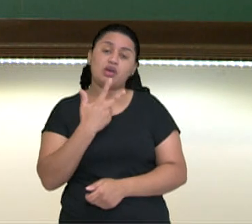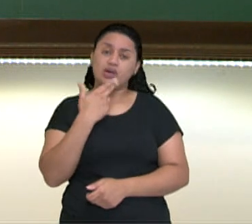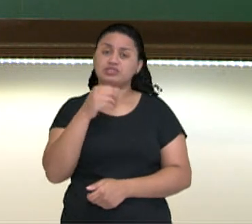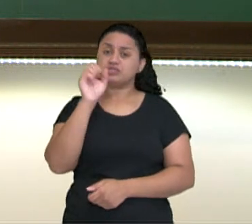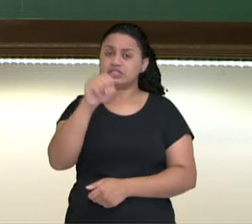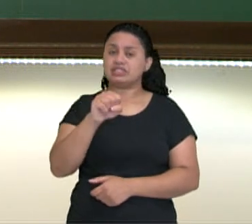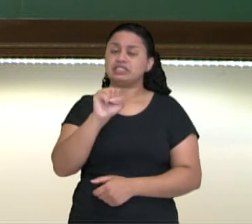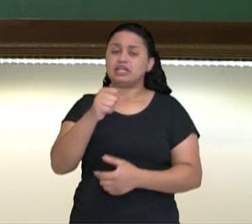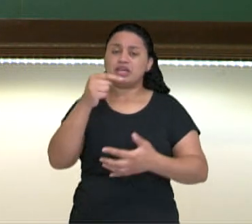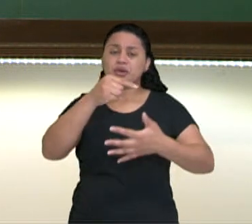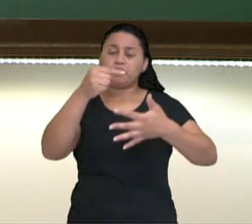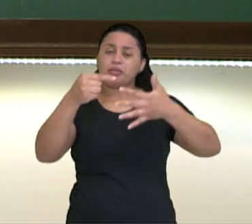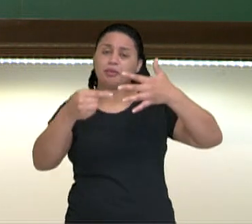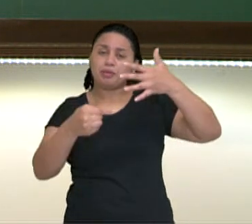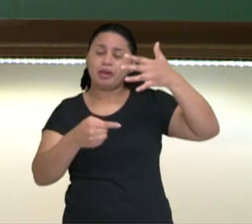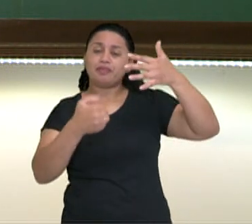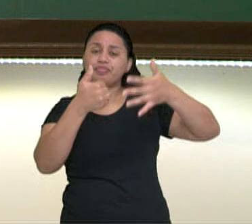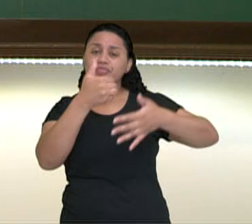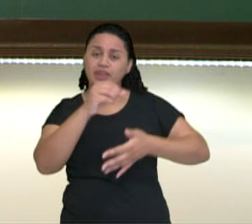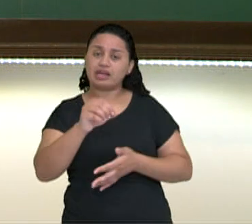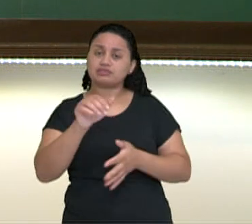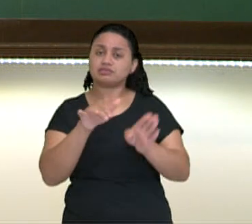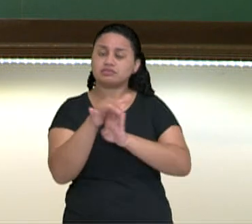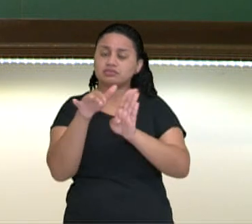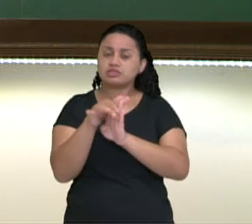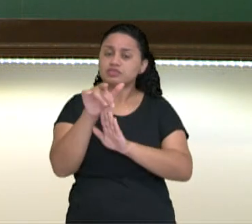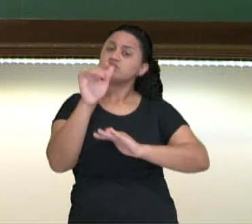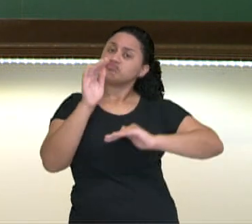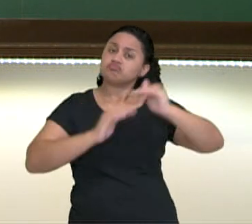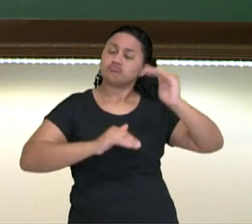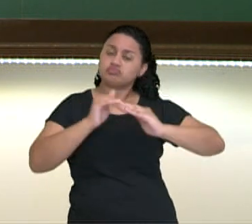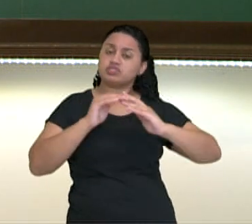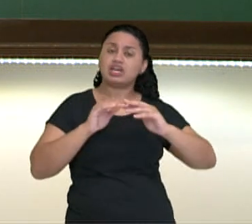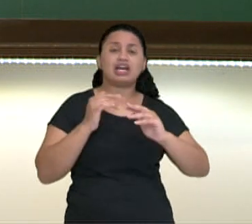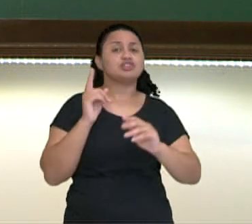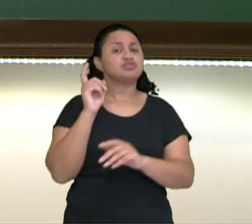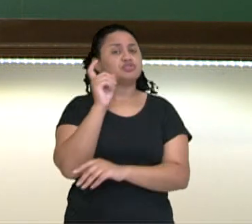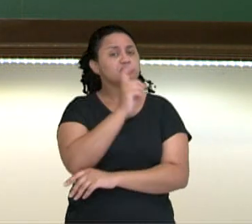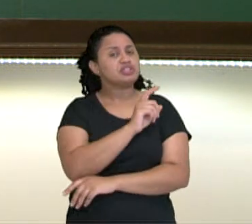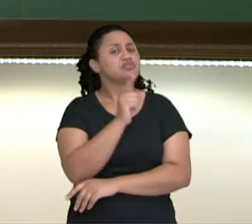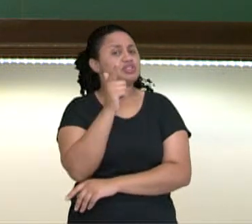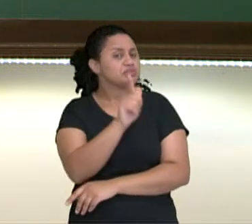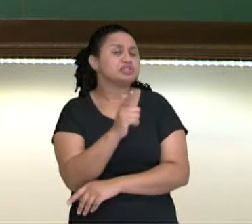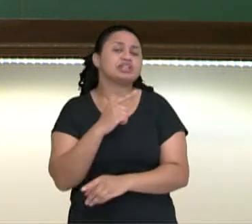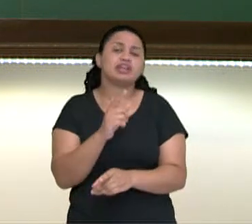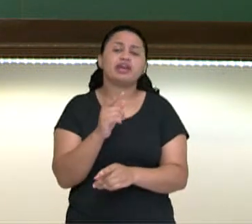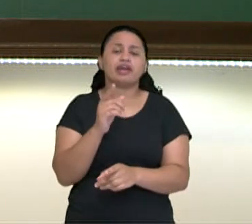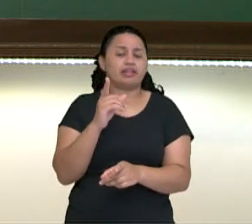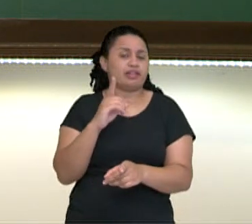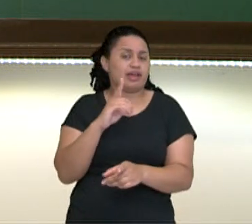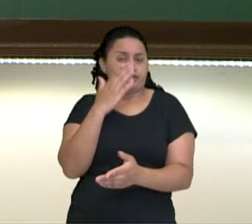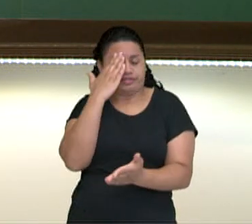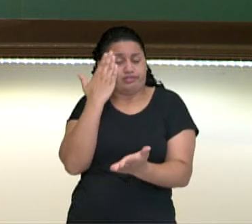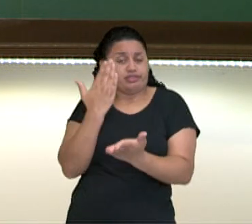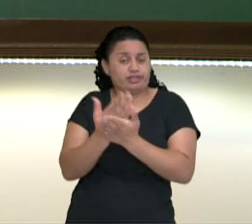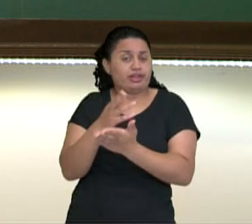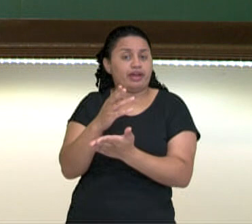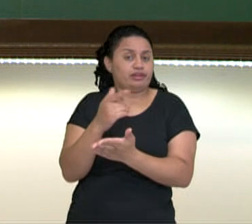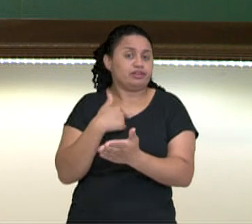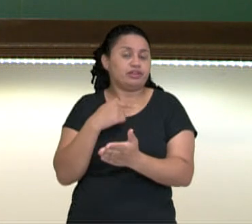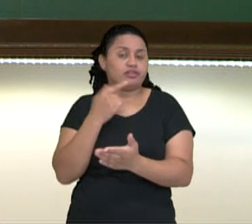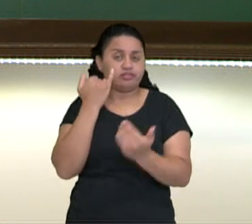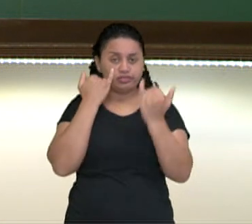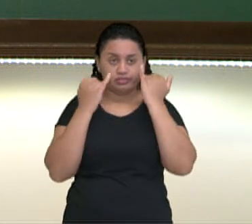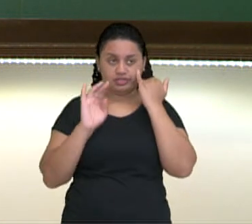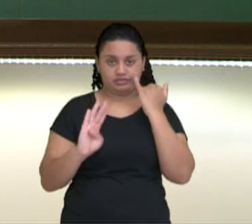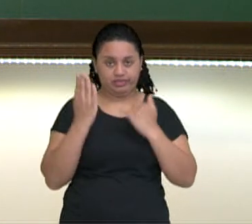colocar em prática essas 10 dicas, dificilmente você vai cair numa notícia falsa, vai acreditar em algo que não é